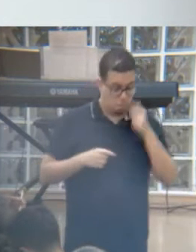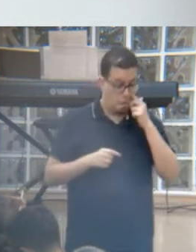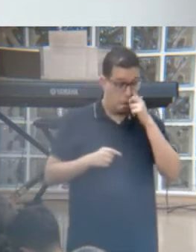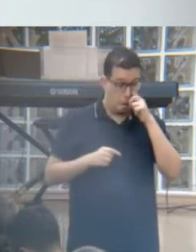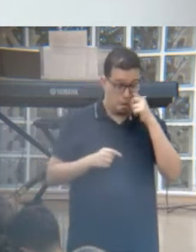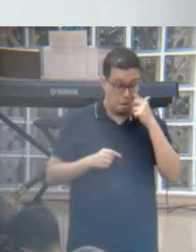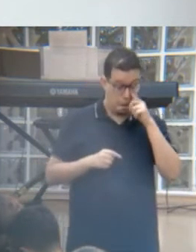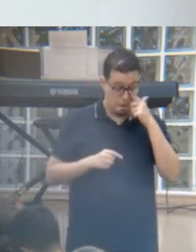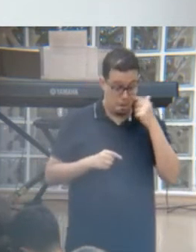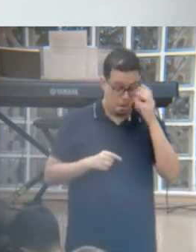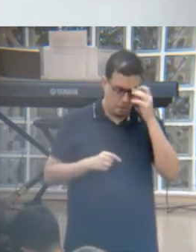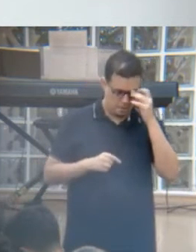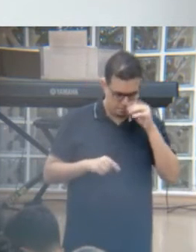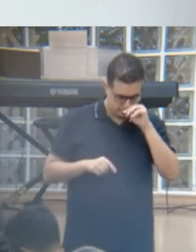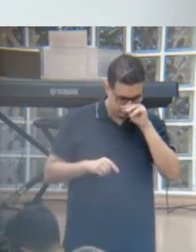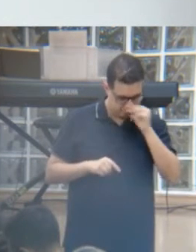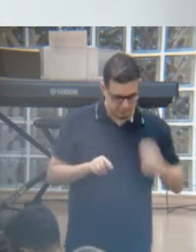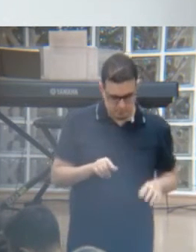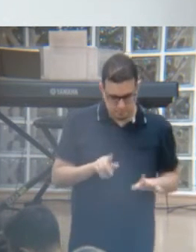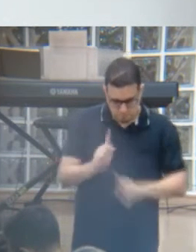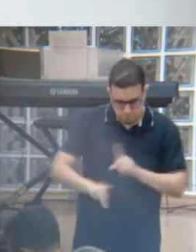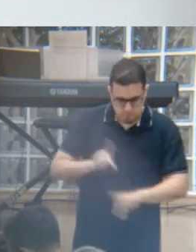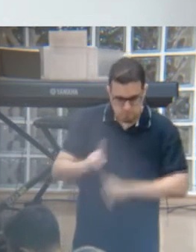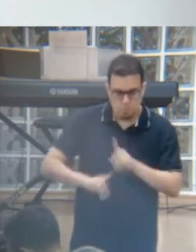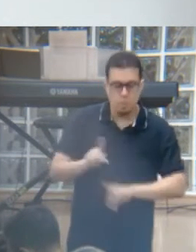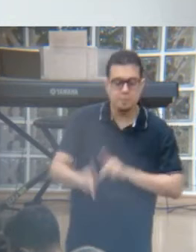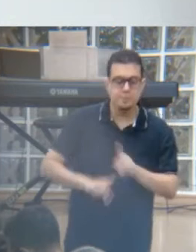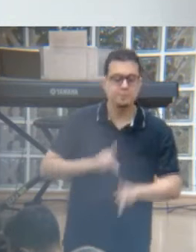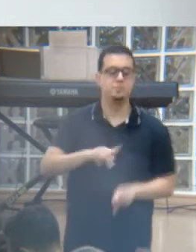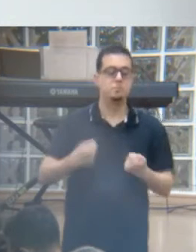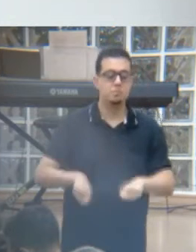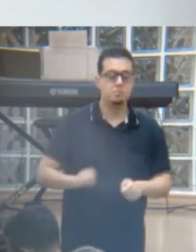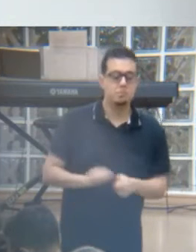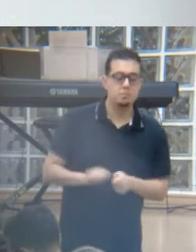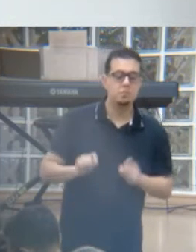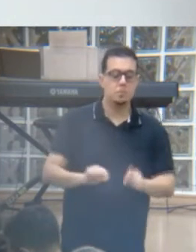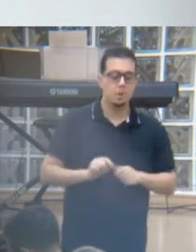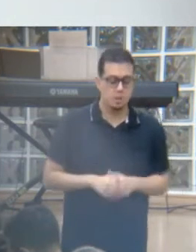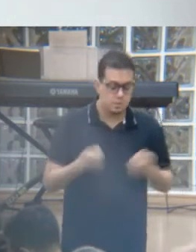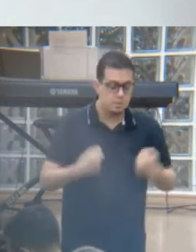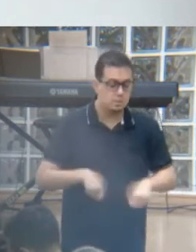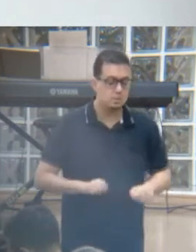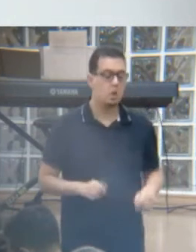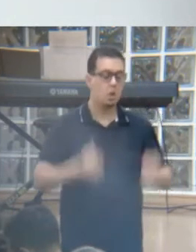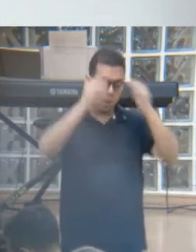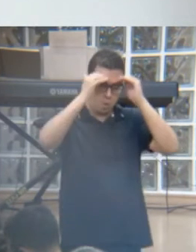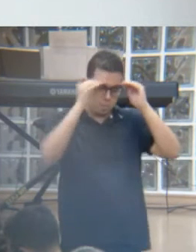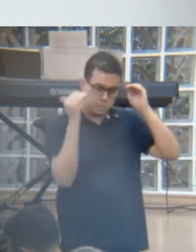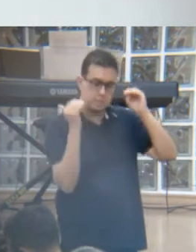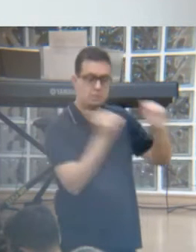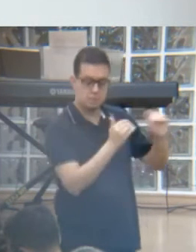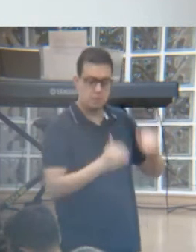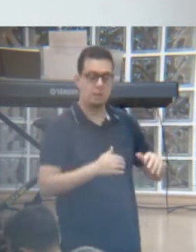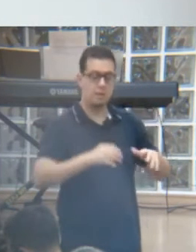parte que cabe ao povo. O que cabe ao povo nesta aliança? Vocês devem obedecer fielmente os mandamentos